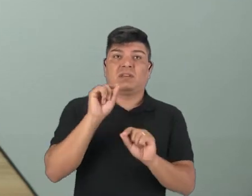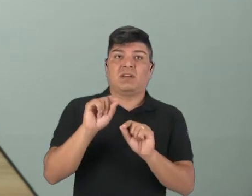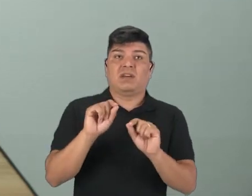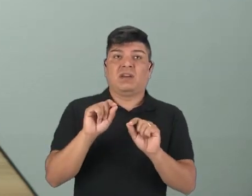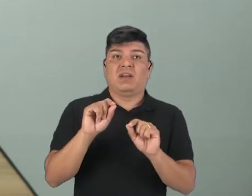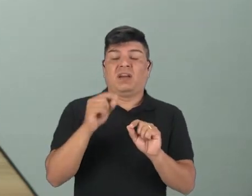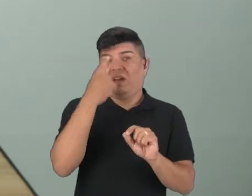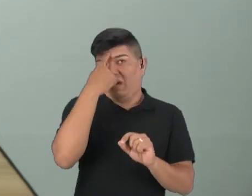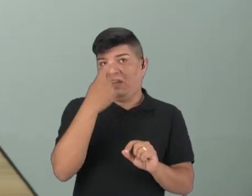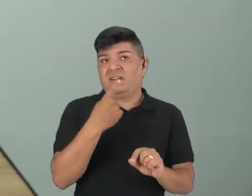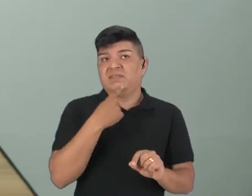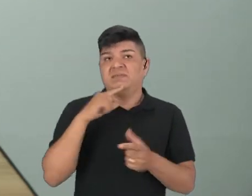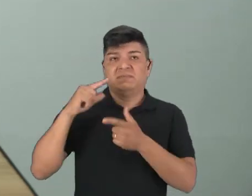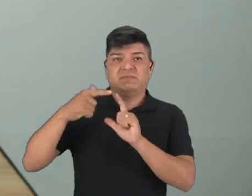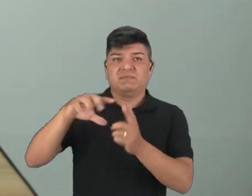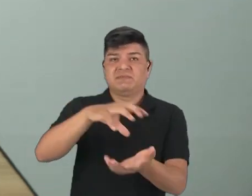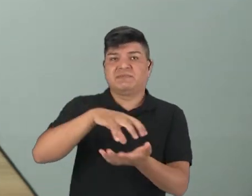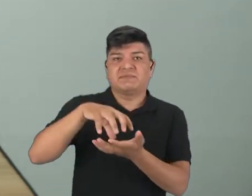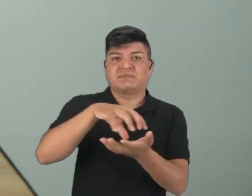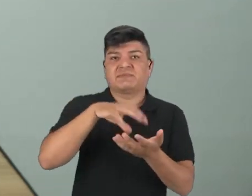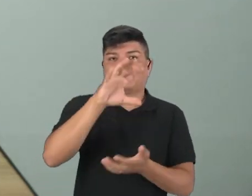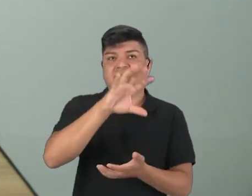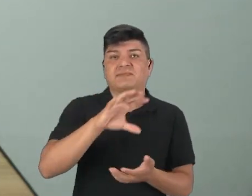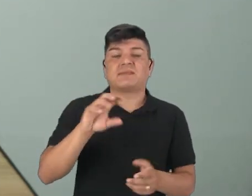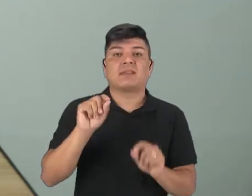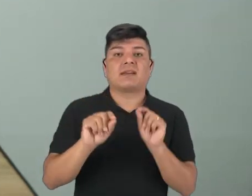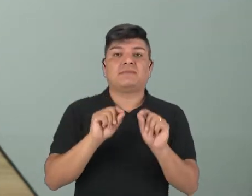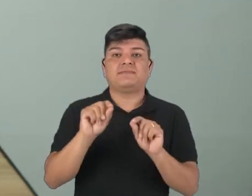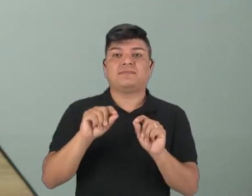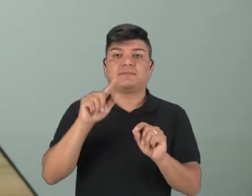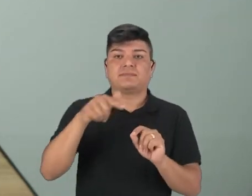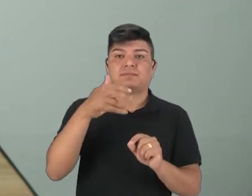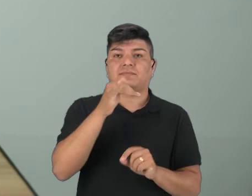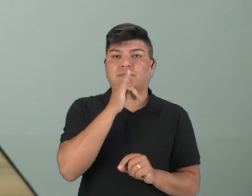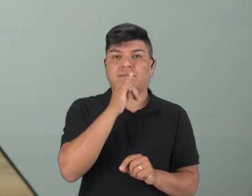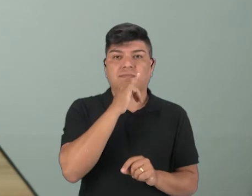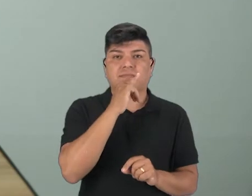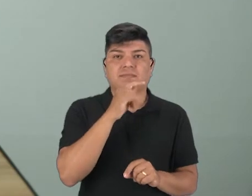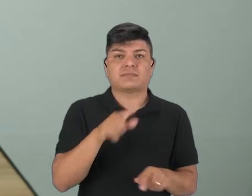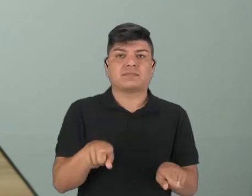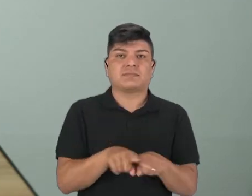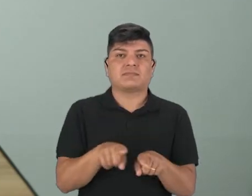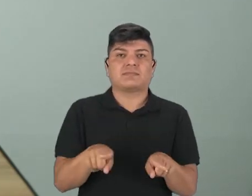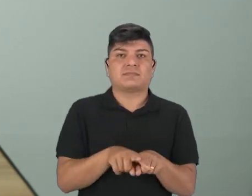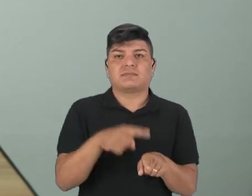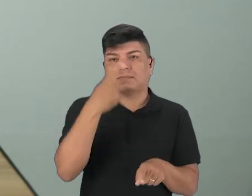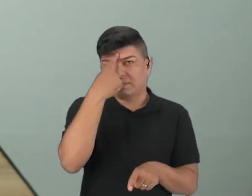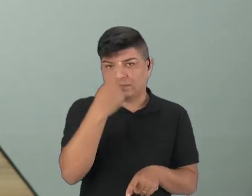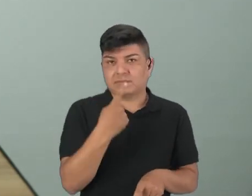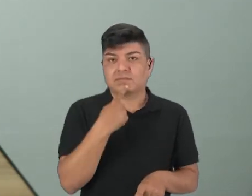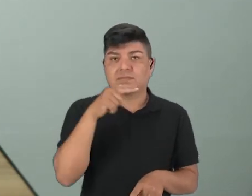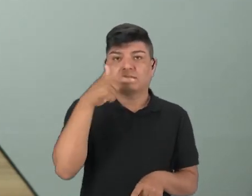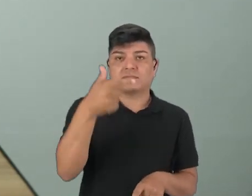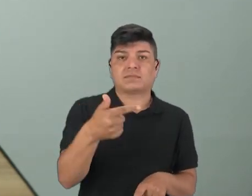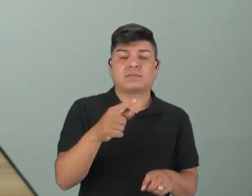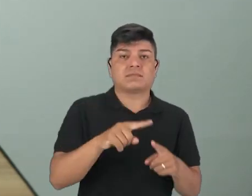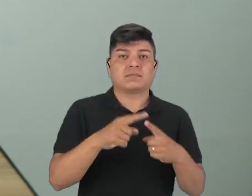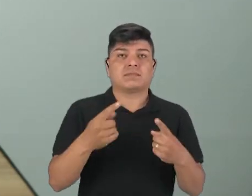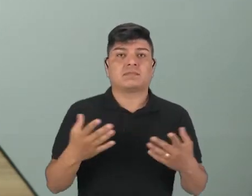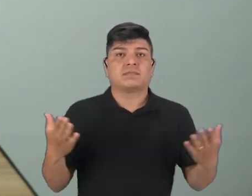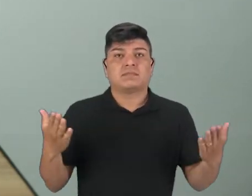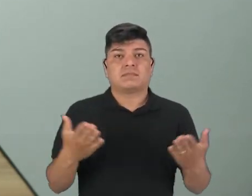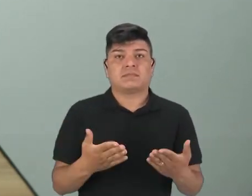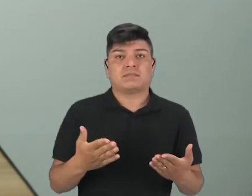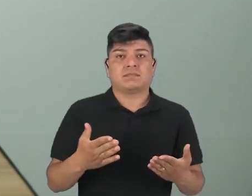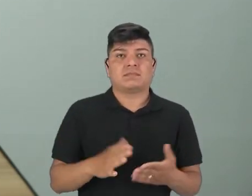certo? E aí nós podemos pegar outros exemplos, outras imagens, mas